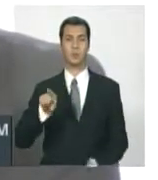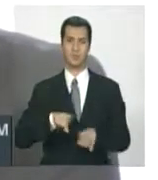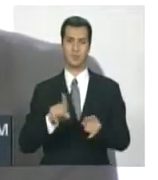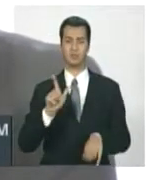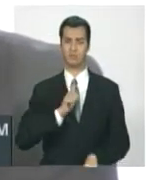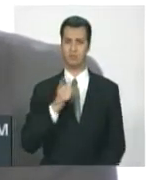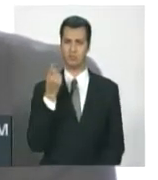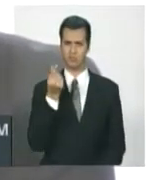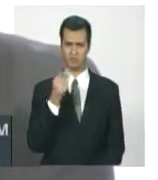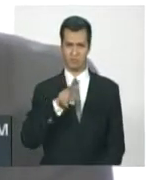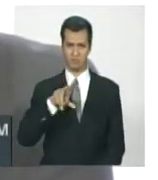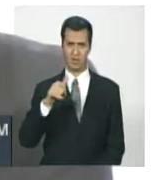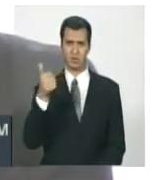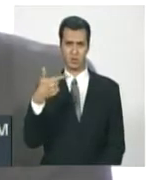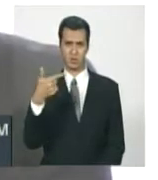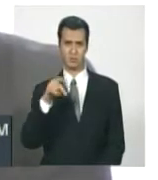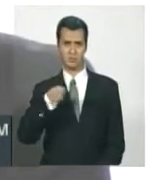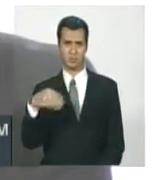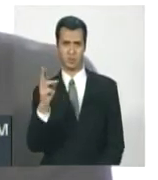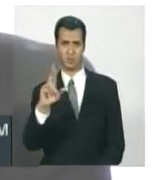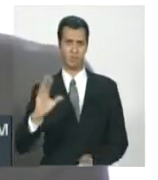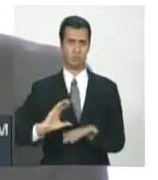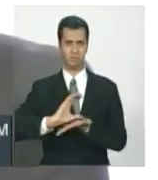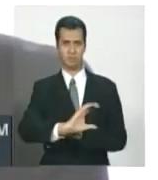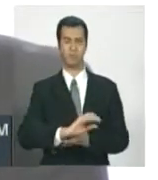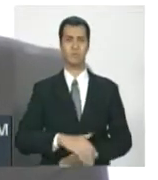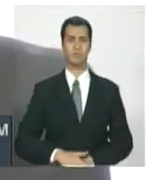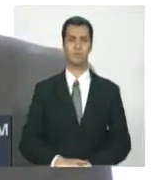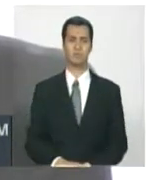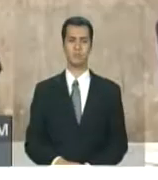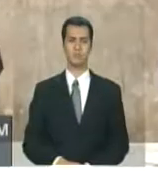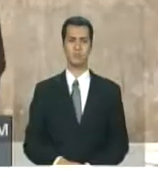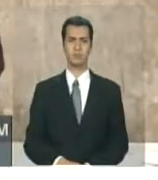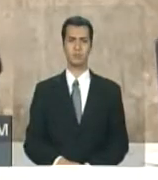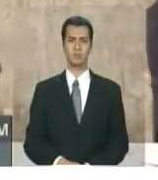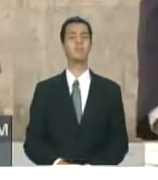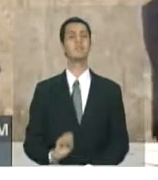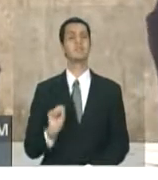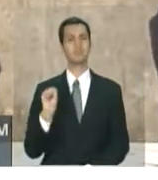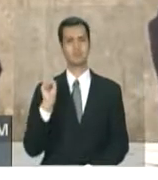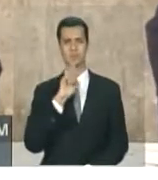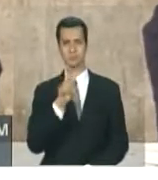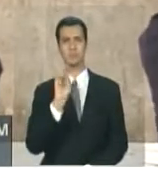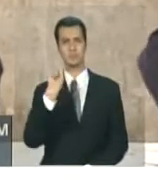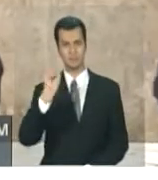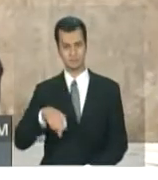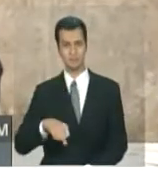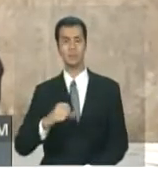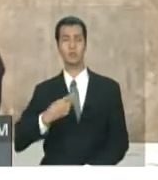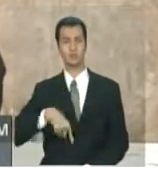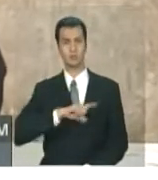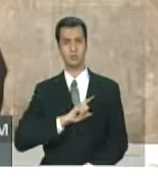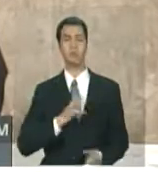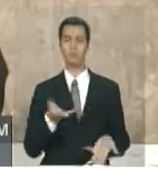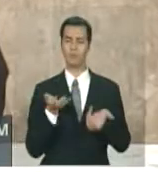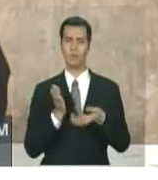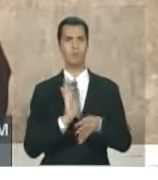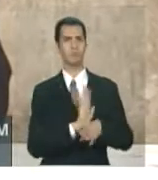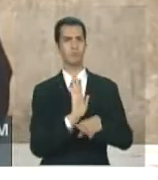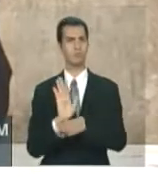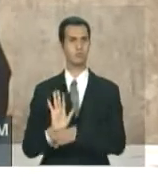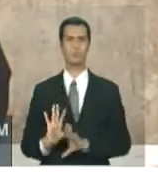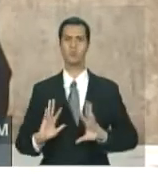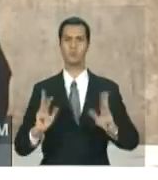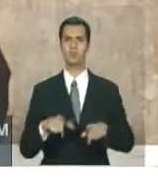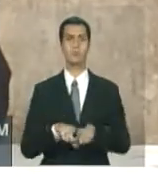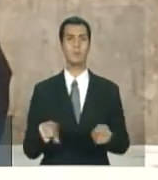Sim, como eu falei, o governo está sensível a analisar todos os pleitos, né? Agora, para a gente repassar um recurso de defesa civil, especialmente um